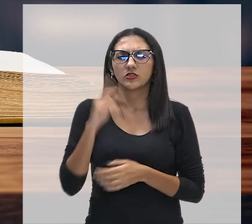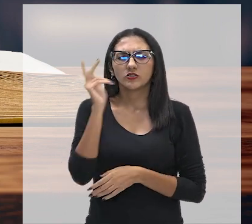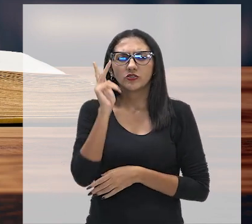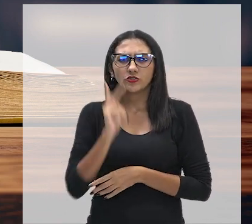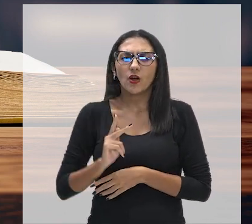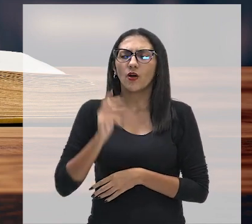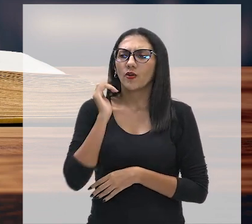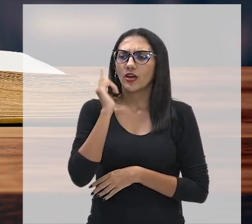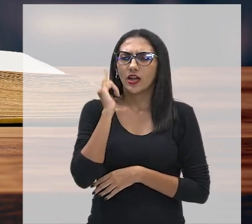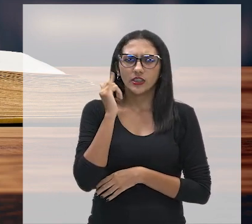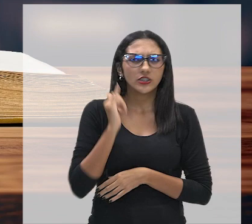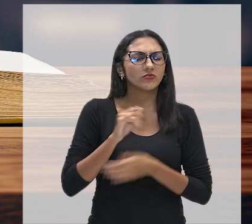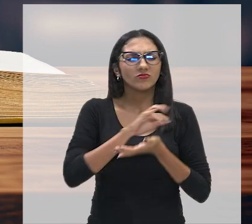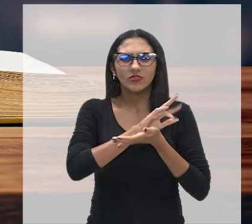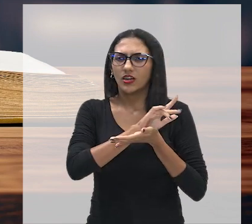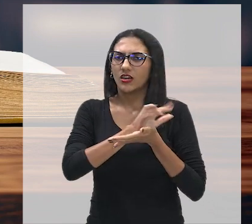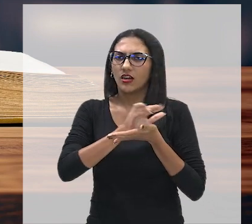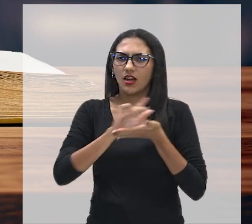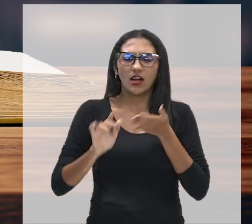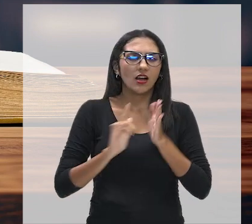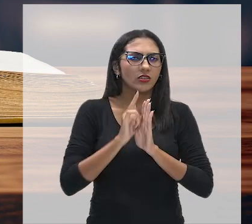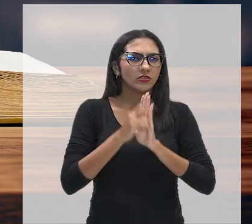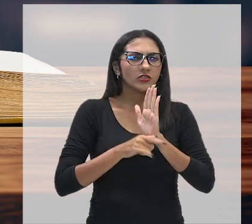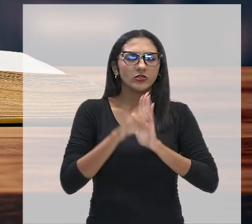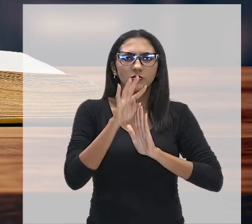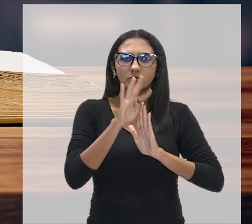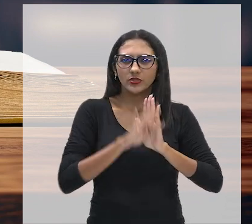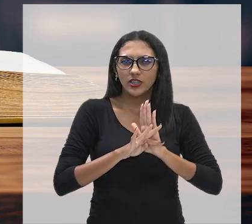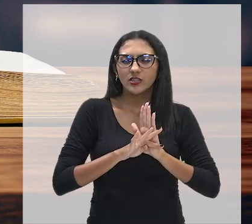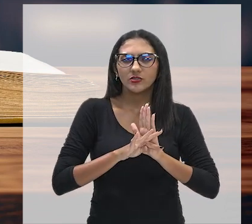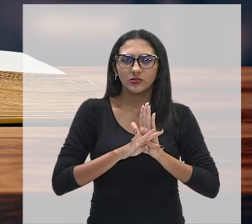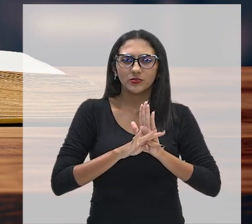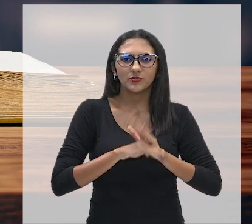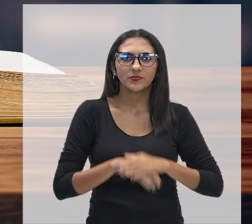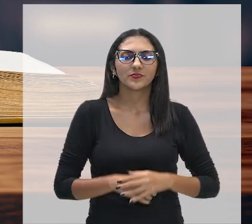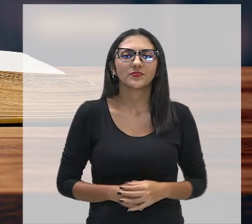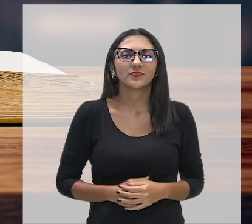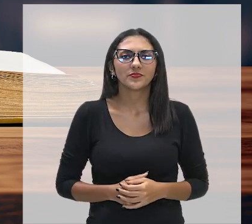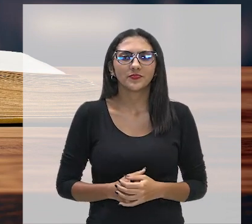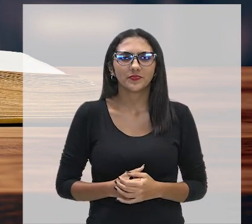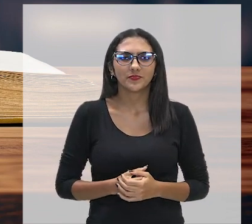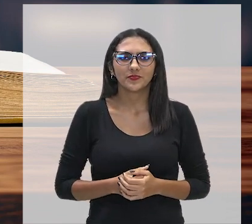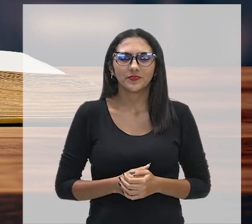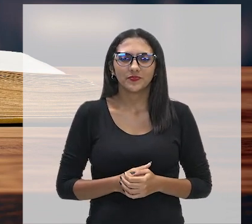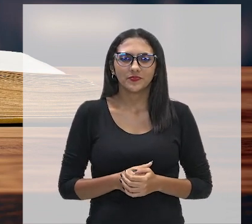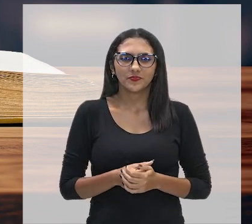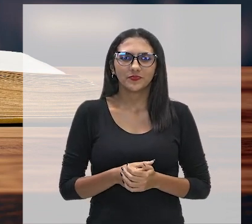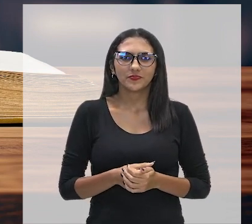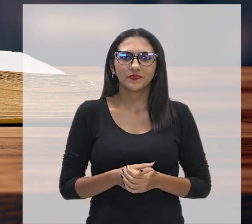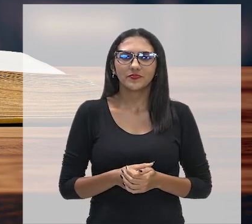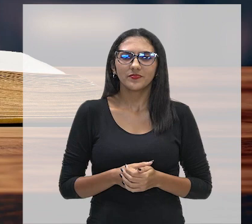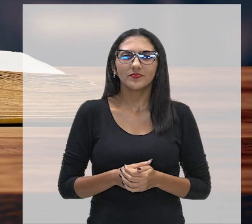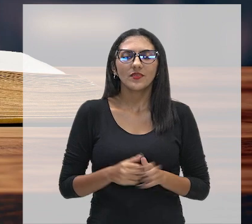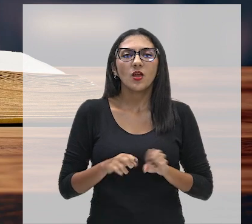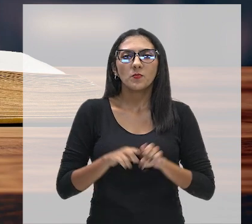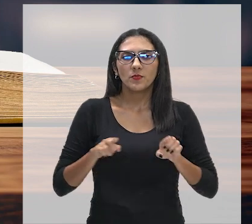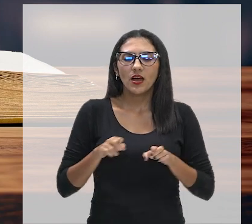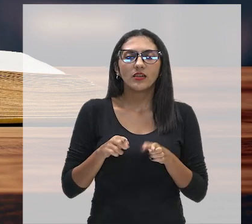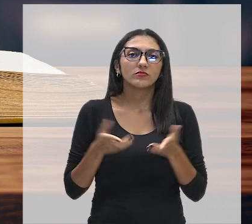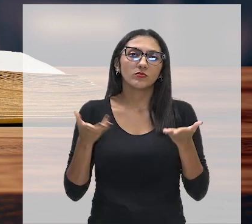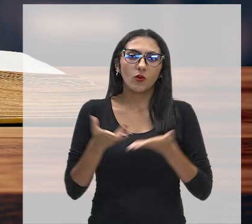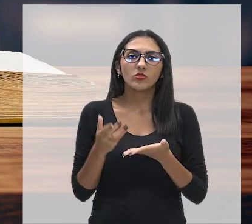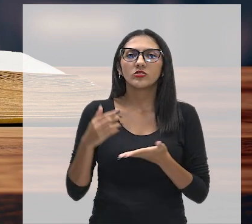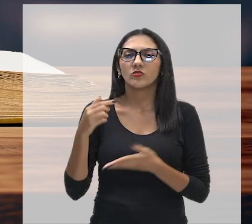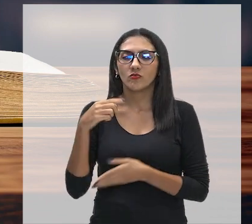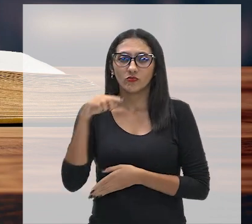contos, histórias, né? Tudo isso são gêneros textuais, mas nos nossos